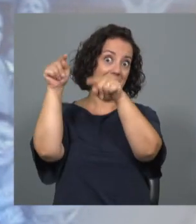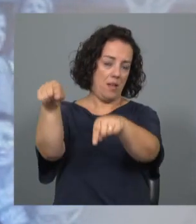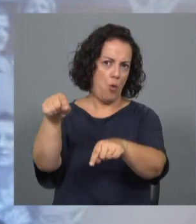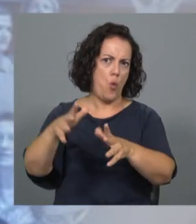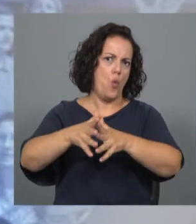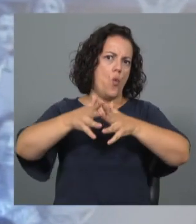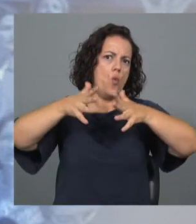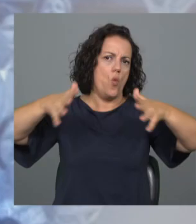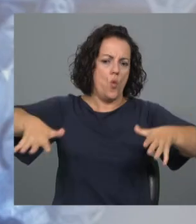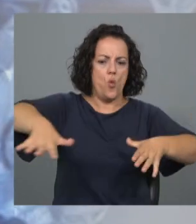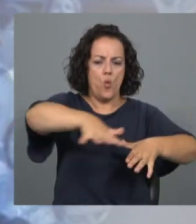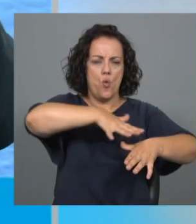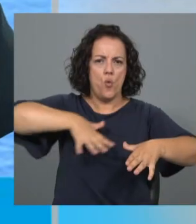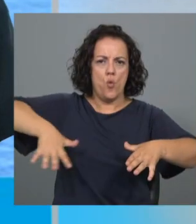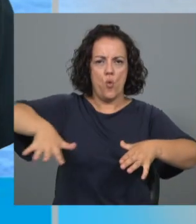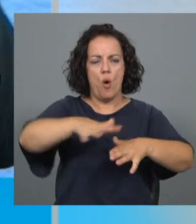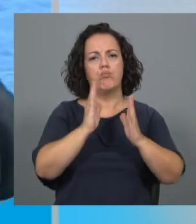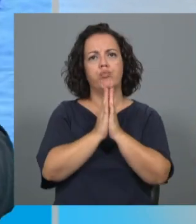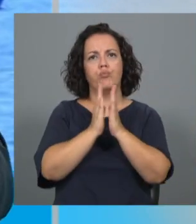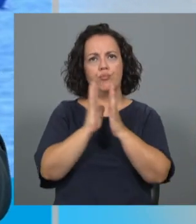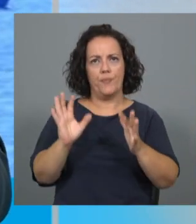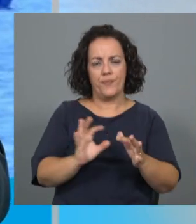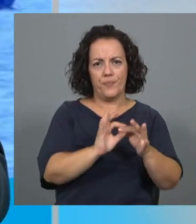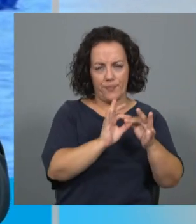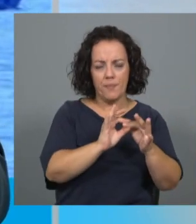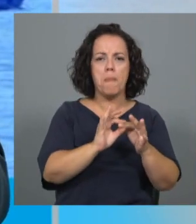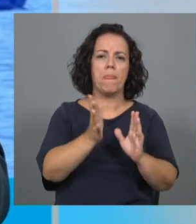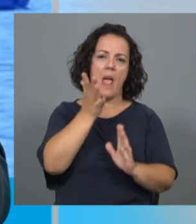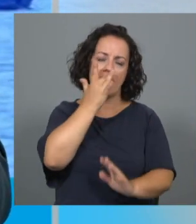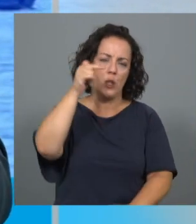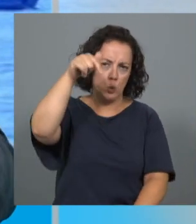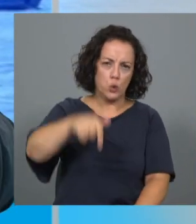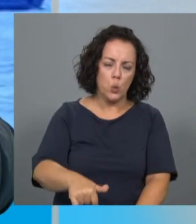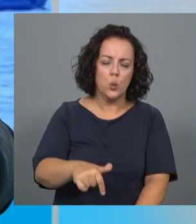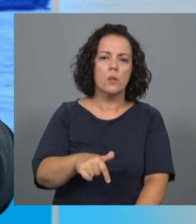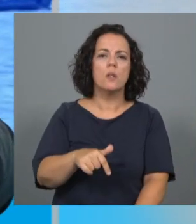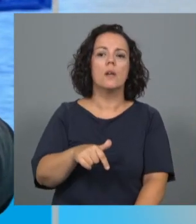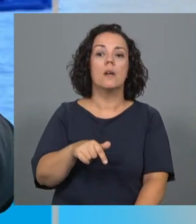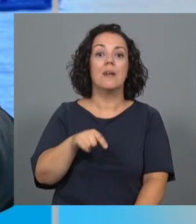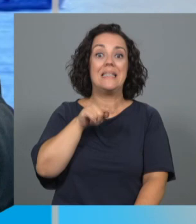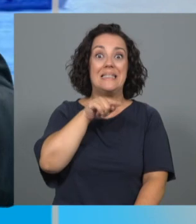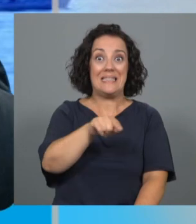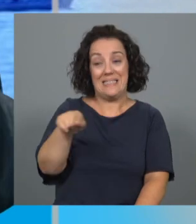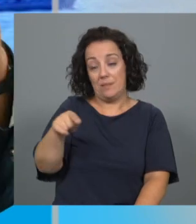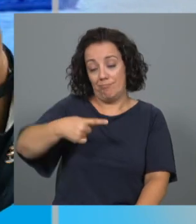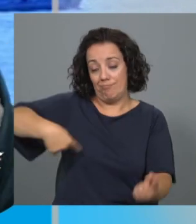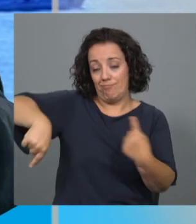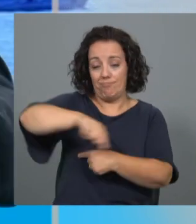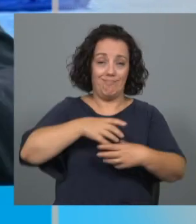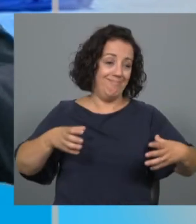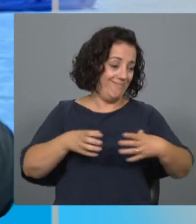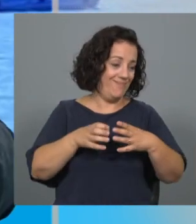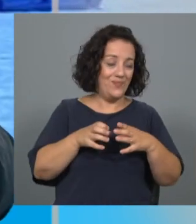missão da Diocese do Witbank, na África do Sul, os irmãos